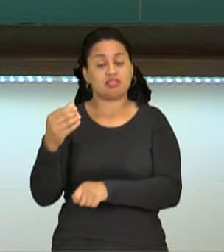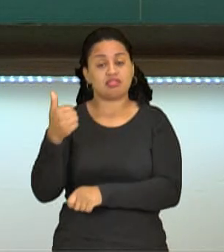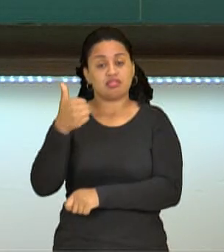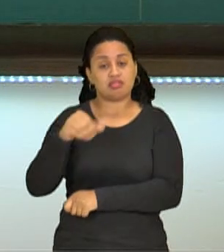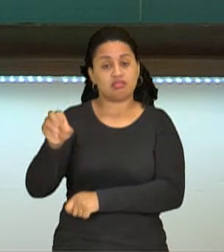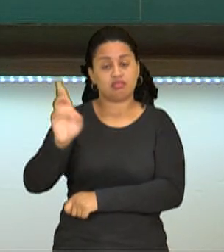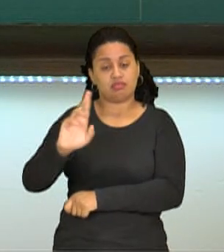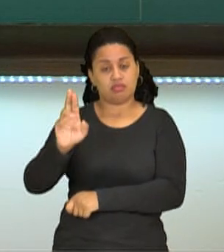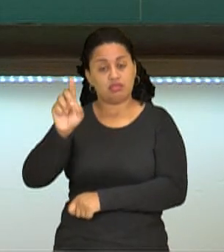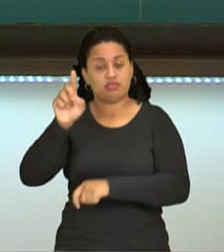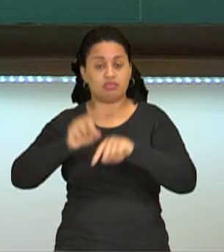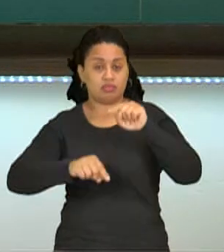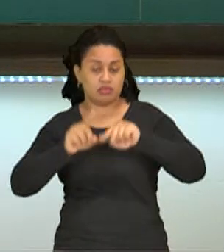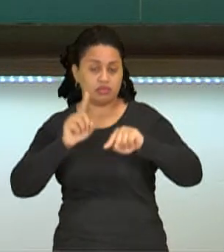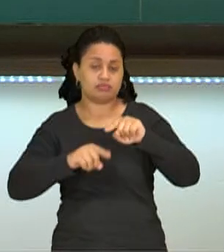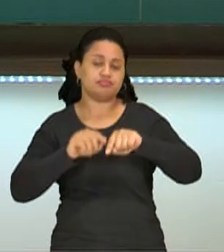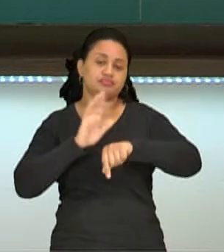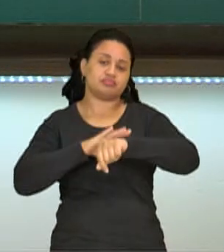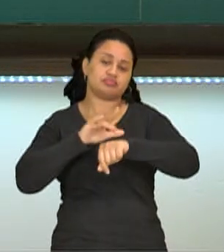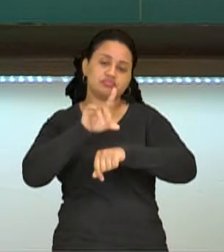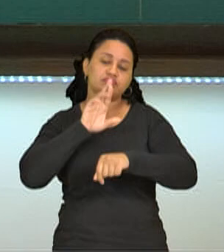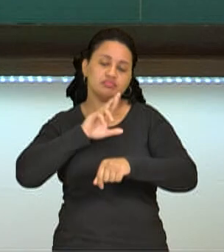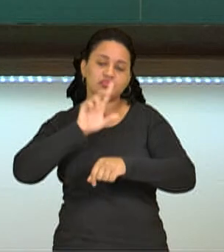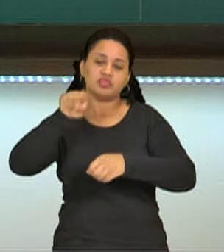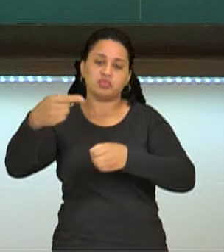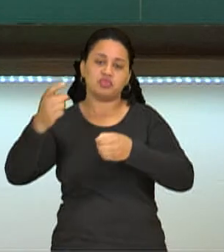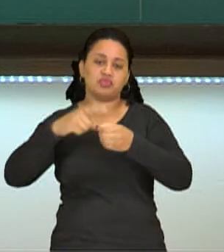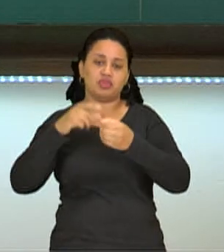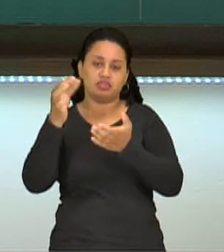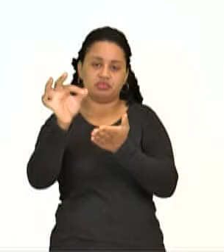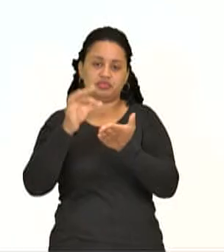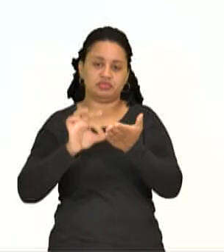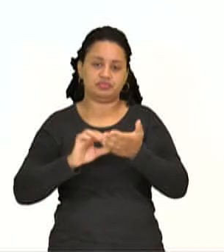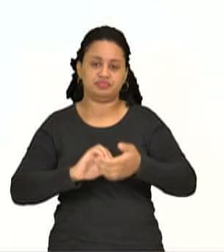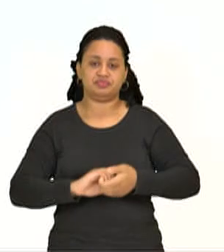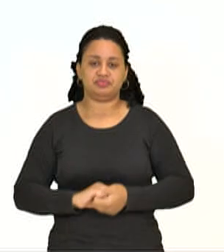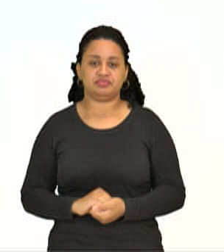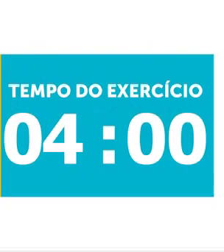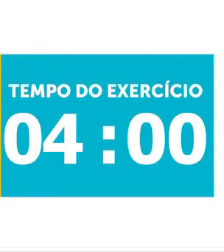o custo do material. Um tempinho para vocês fazerem e já voltamos a conferir.